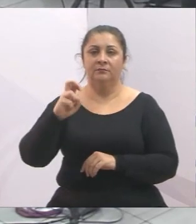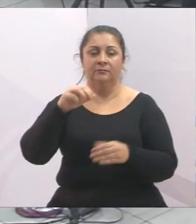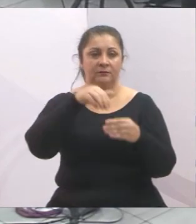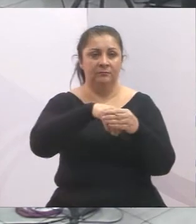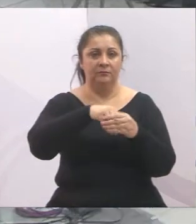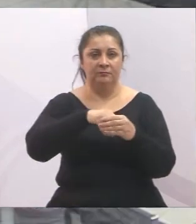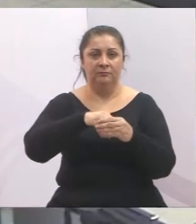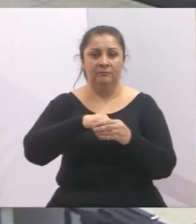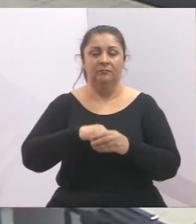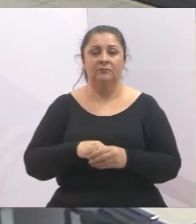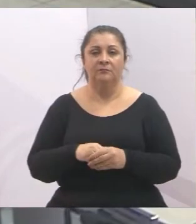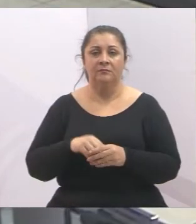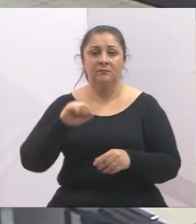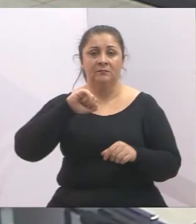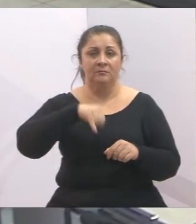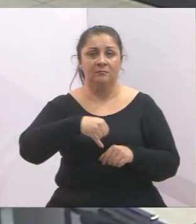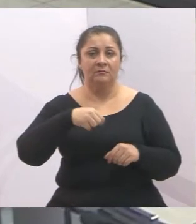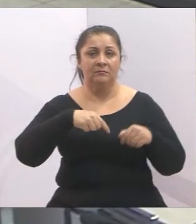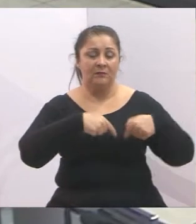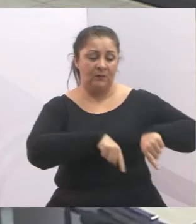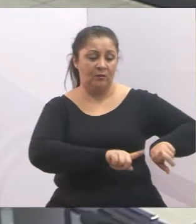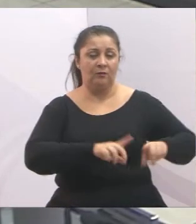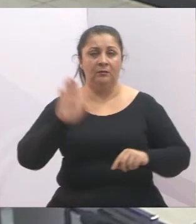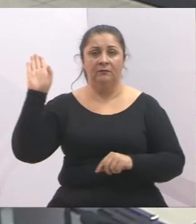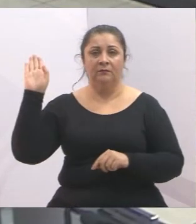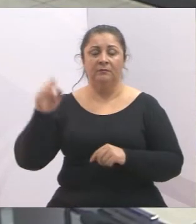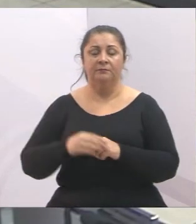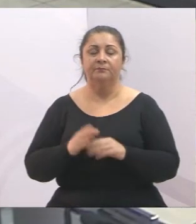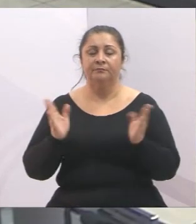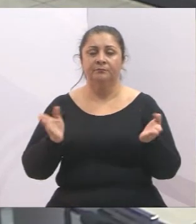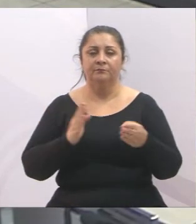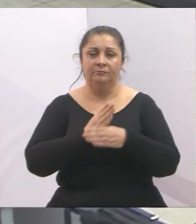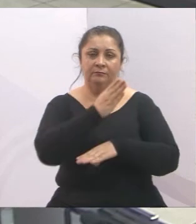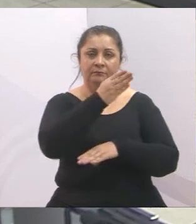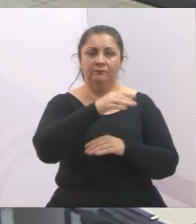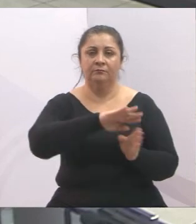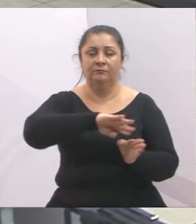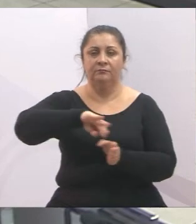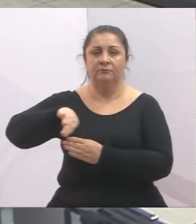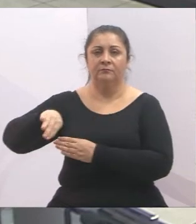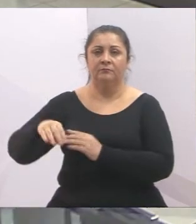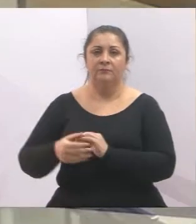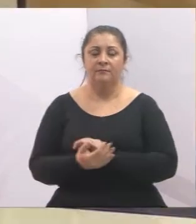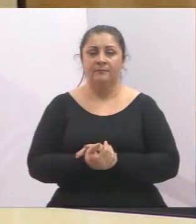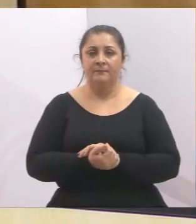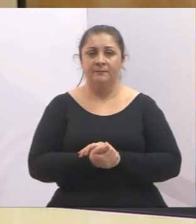vereadores contrários se manifestem levantando o braço. Pedido de informações aprovado. Próximo pedido de informações.